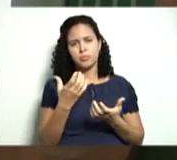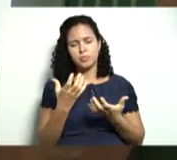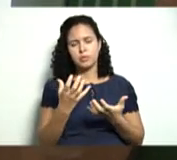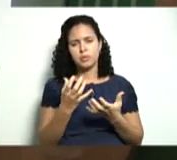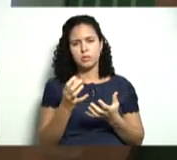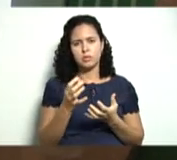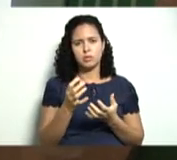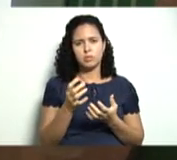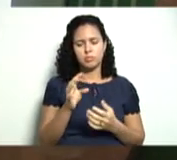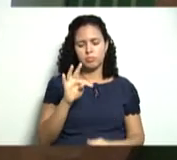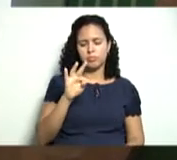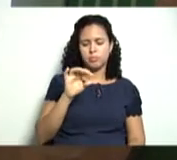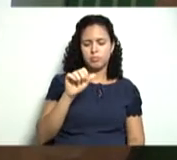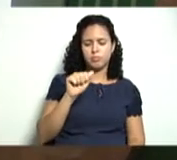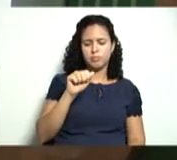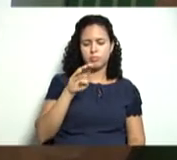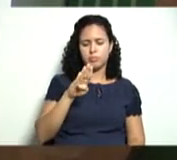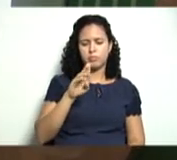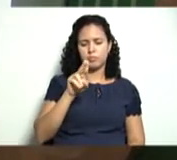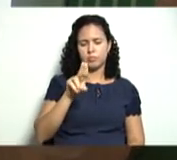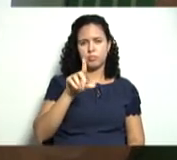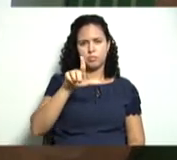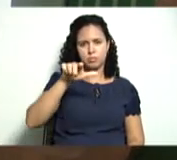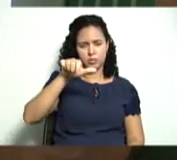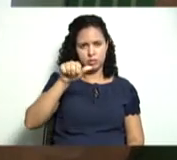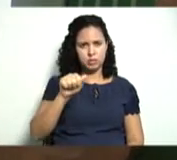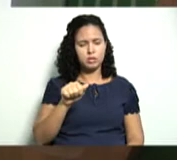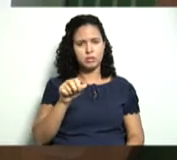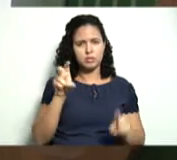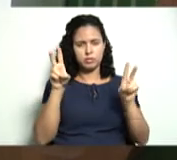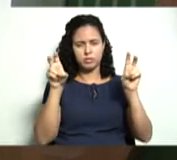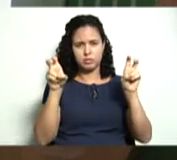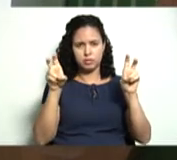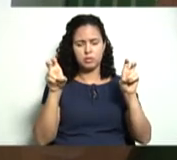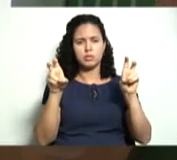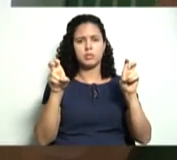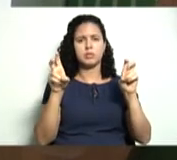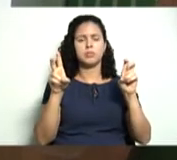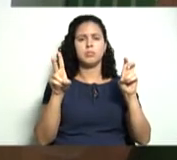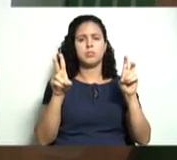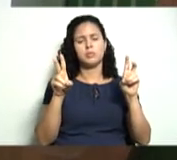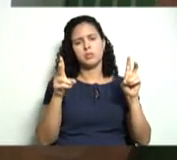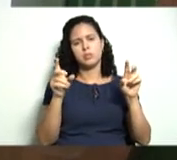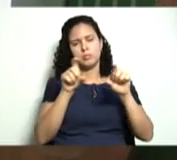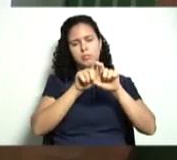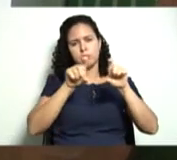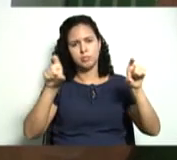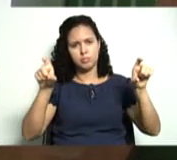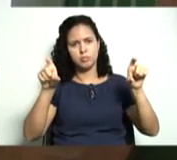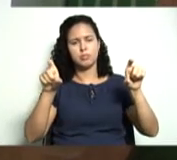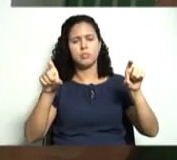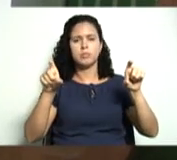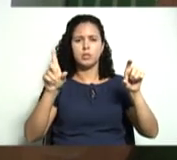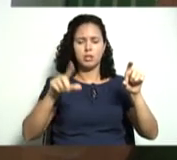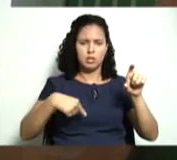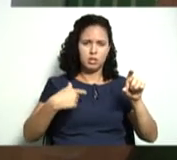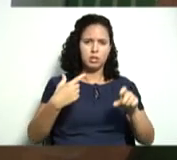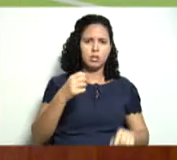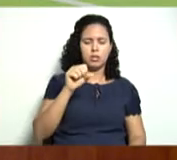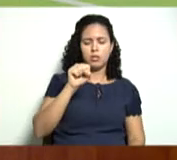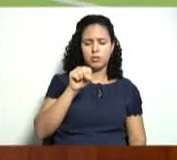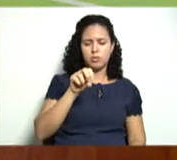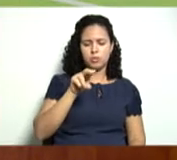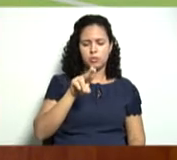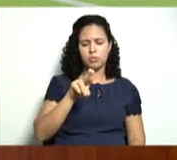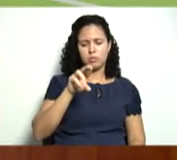11 o assunto ea página x sumário no sumário mar já vi isso mesmo